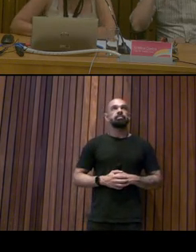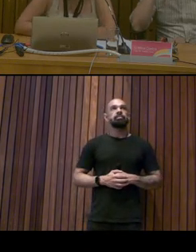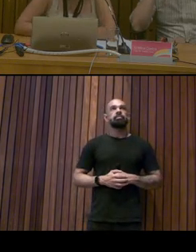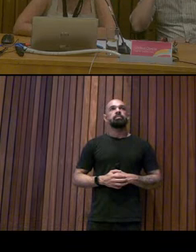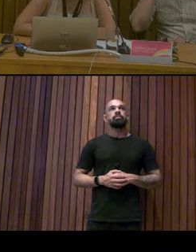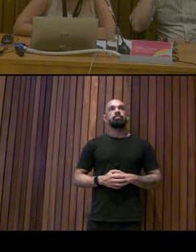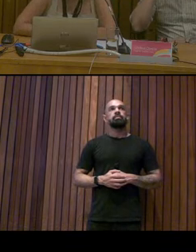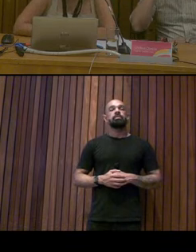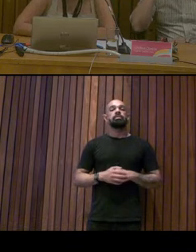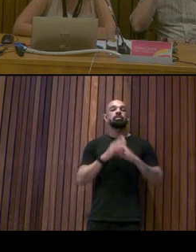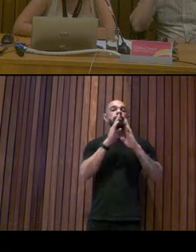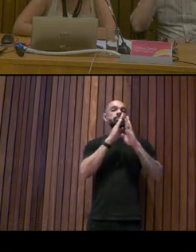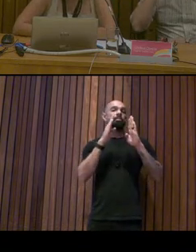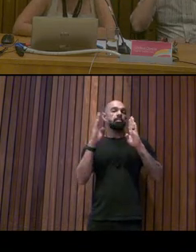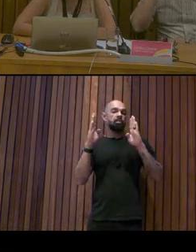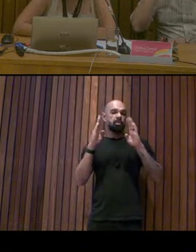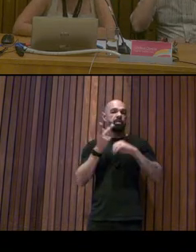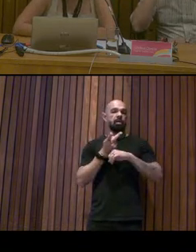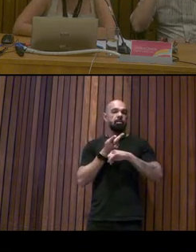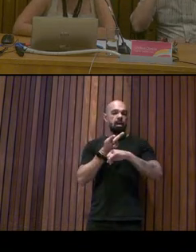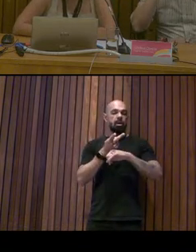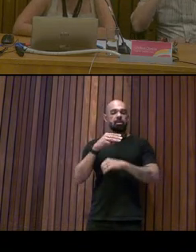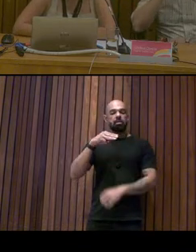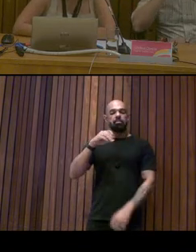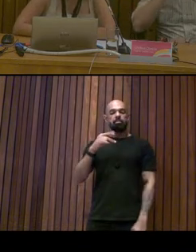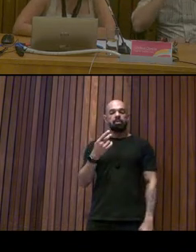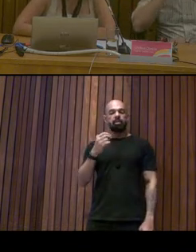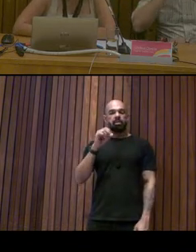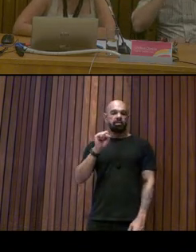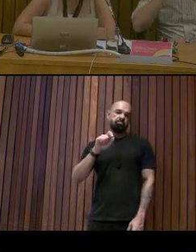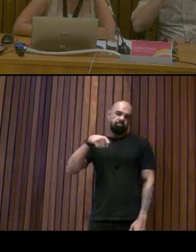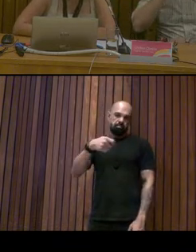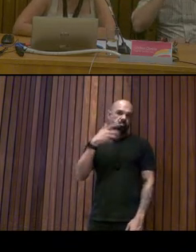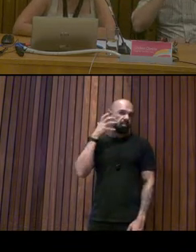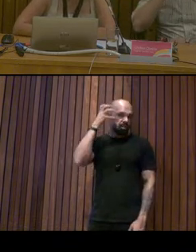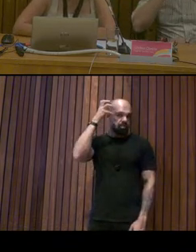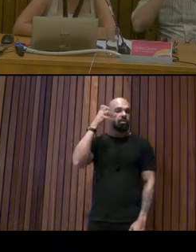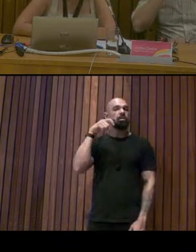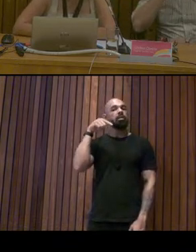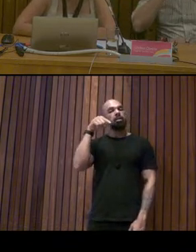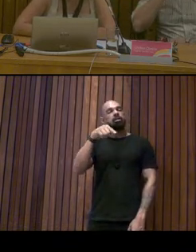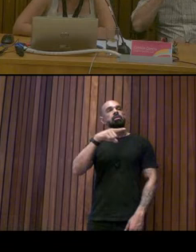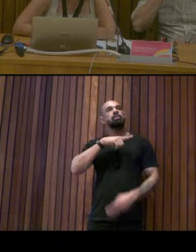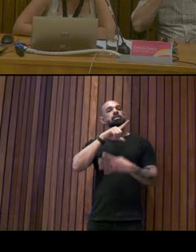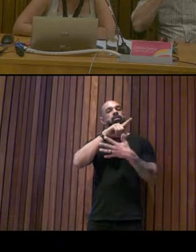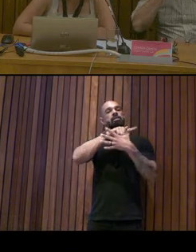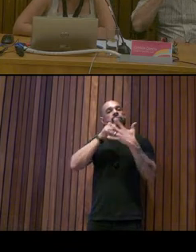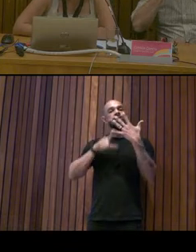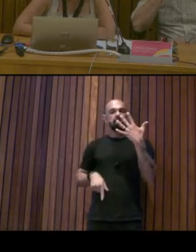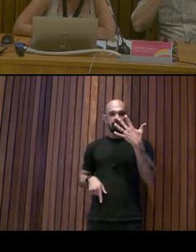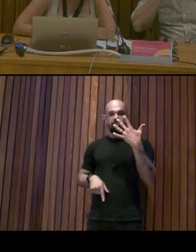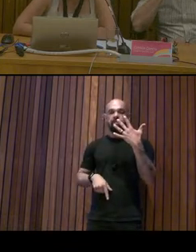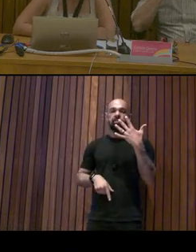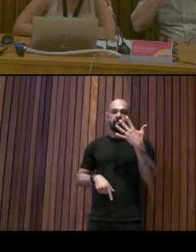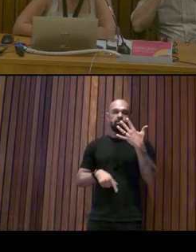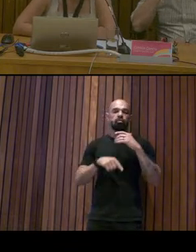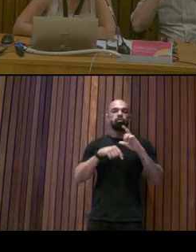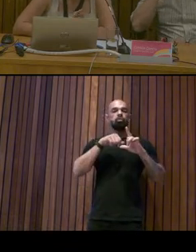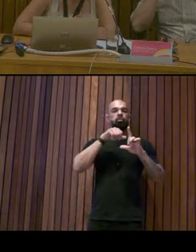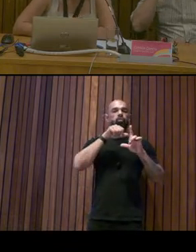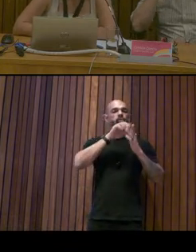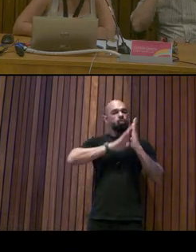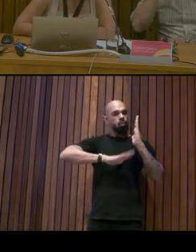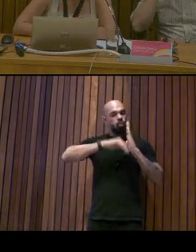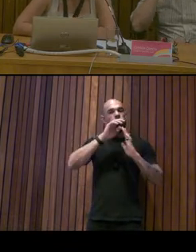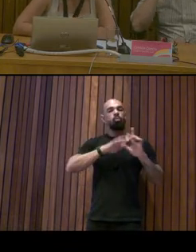Na Biblioteca Parque de Manguinhos, que é a Biblioteca Marielle Franco, a gente teve 5 murais. Né, executamos,